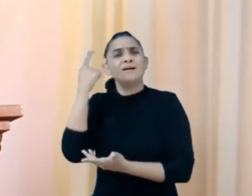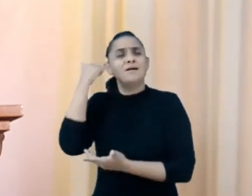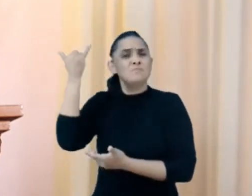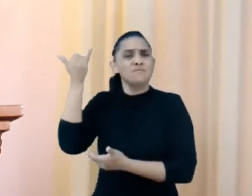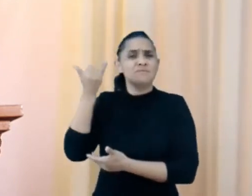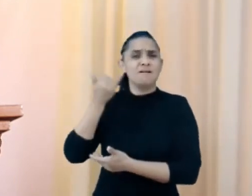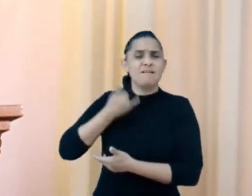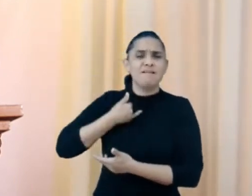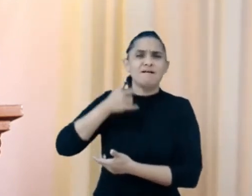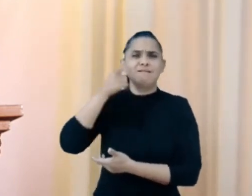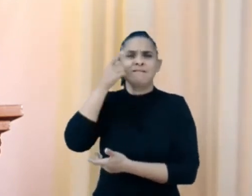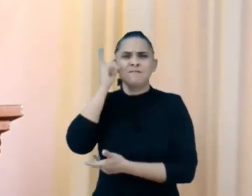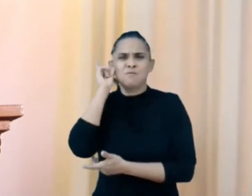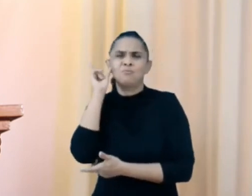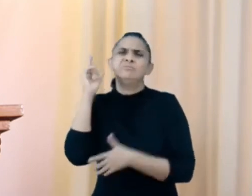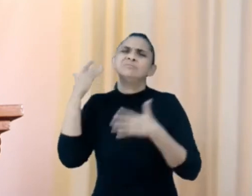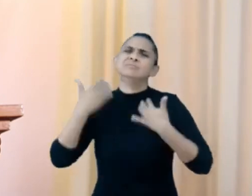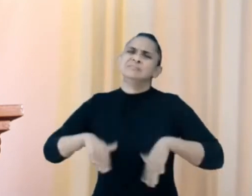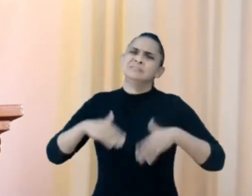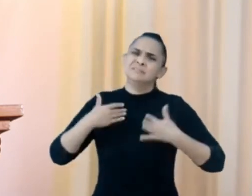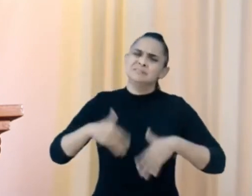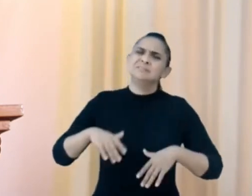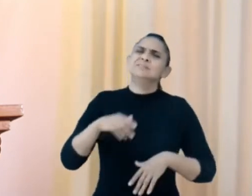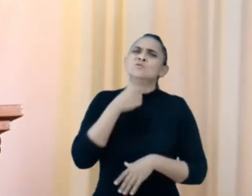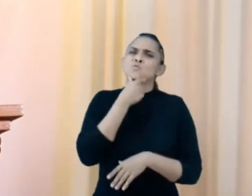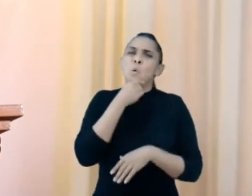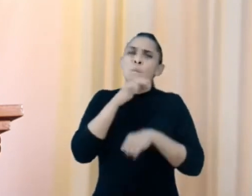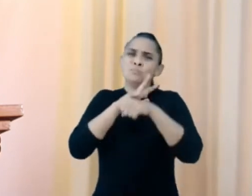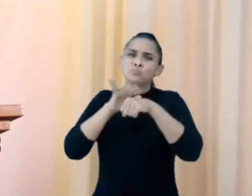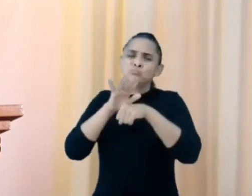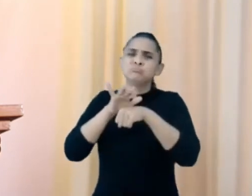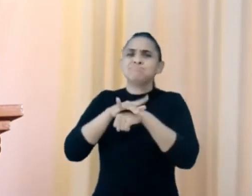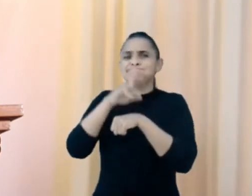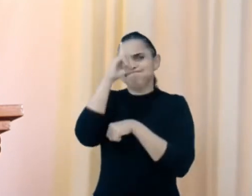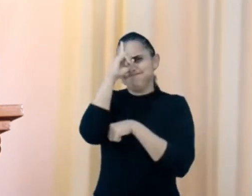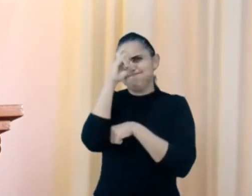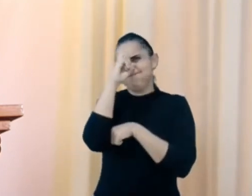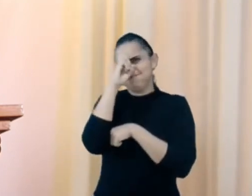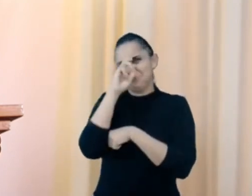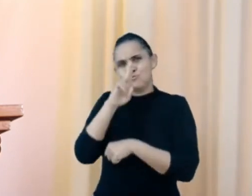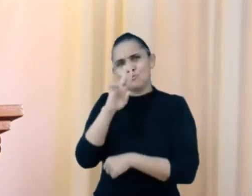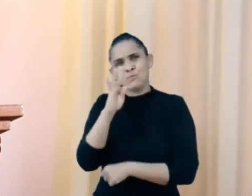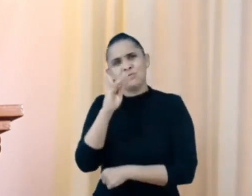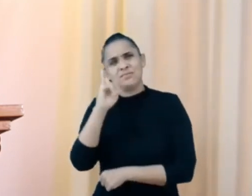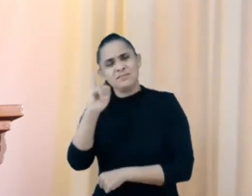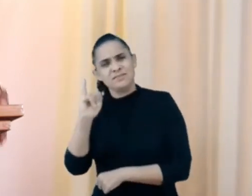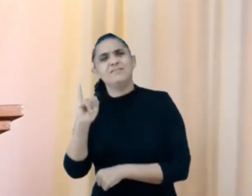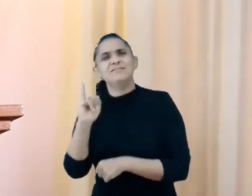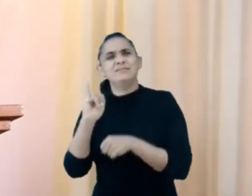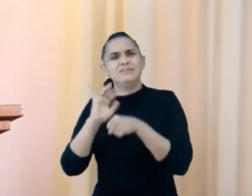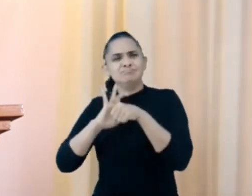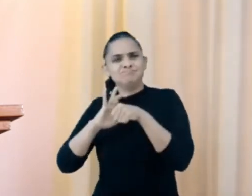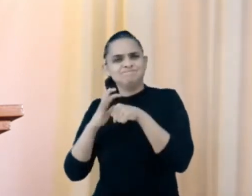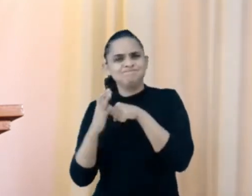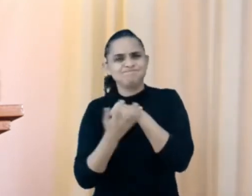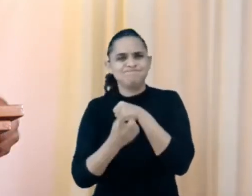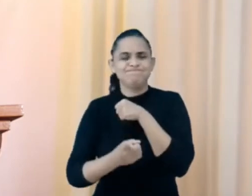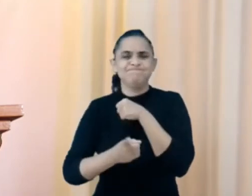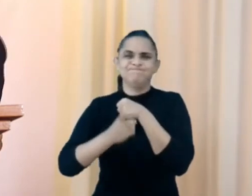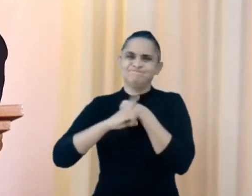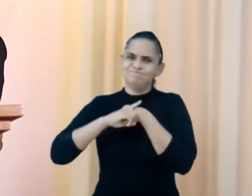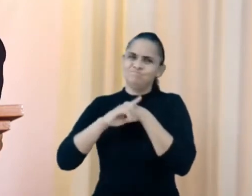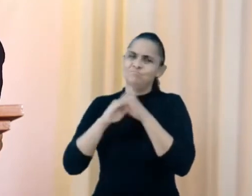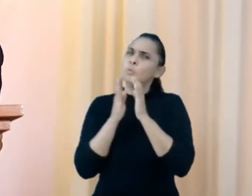na UTI com Covid nos Estados Unidos. Eu quero pedir aos irmãos, por favor, coloquem o irmão Jorge em suas